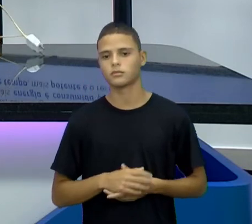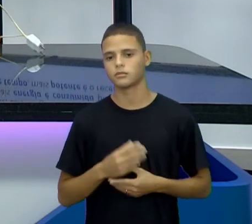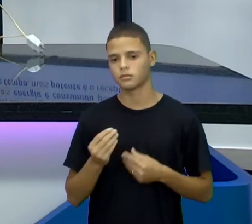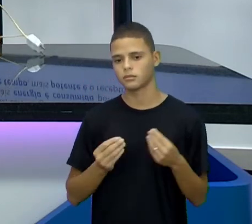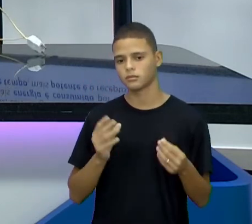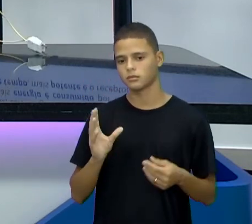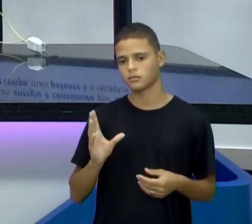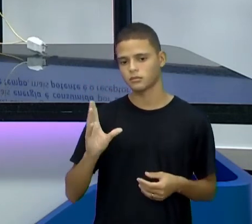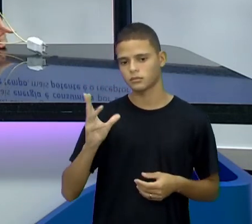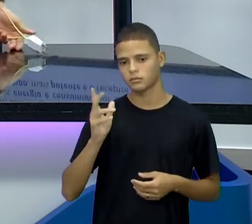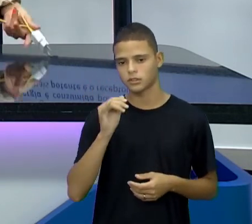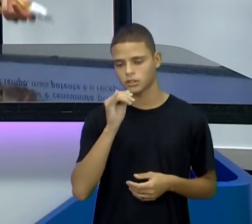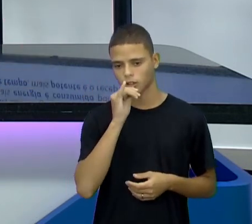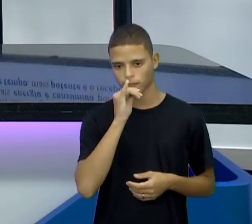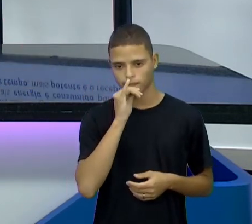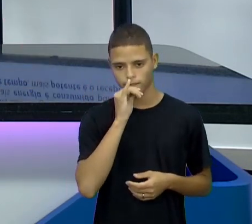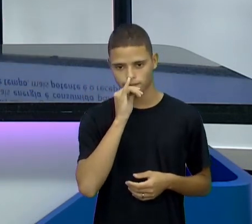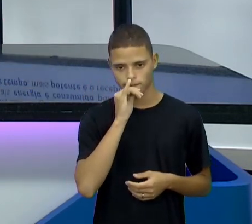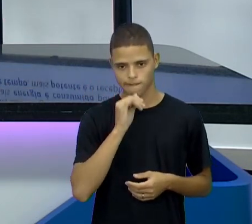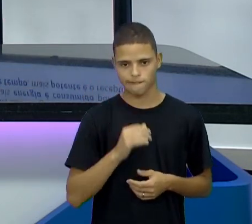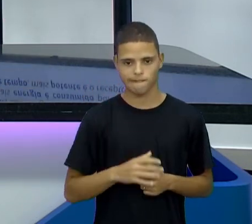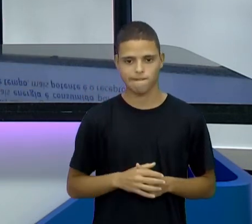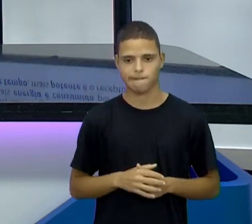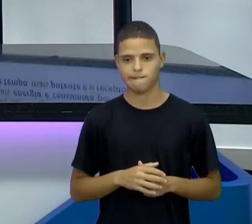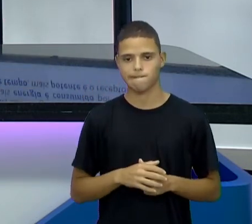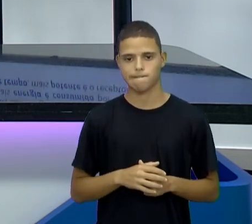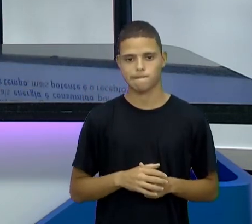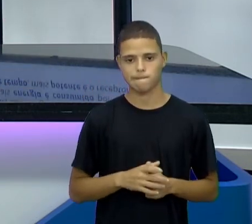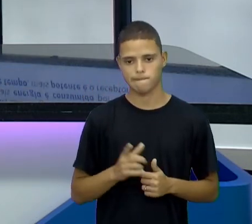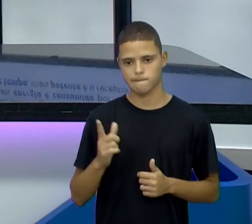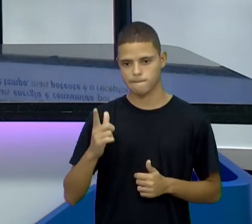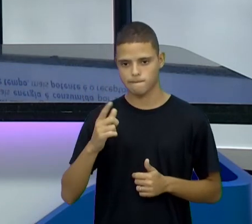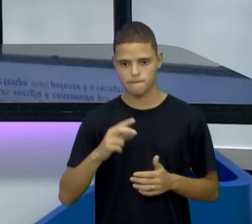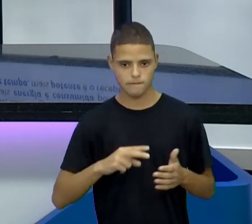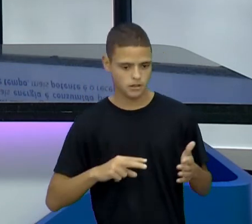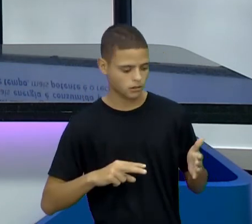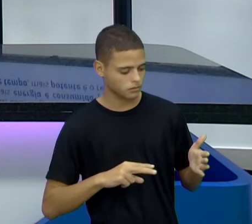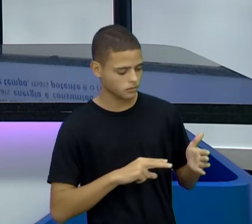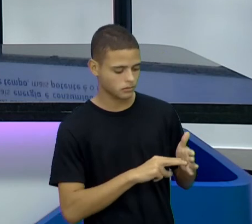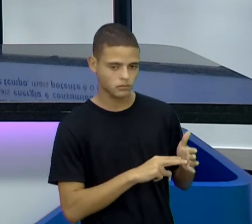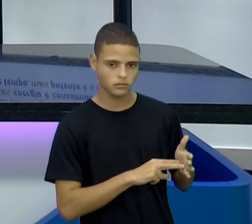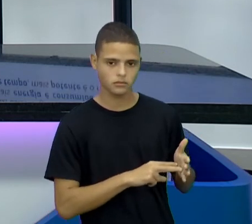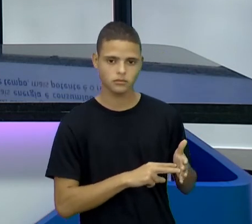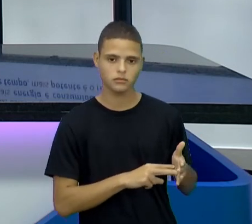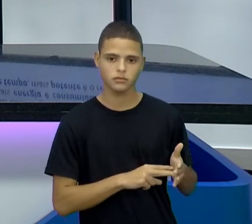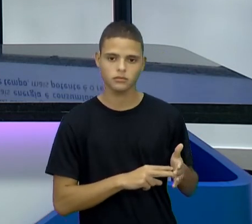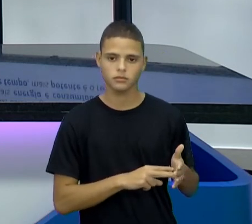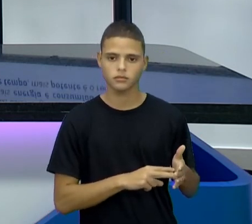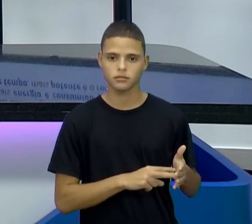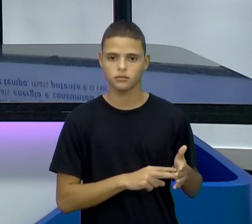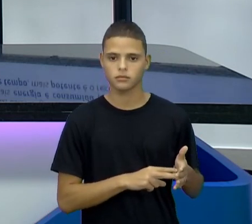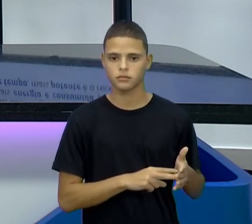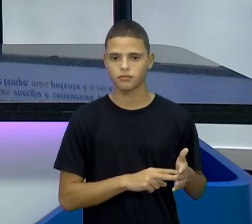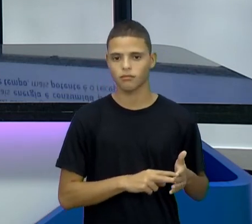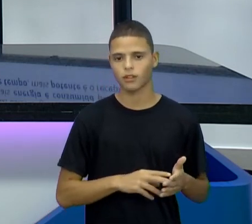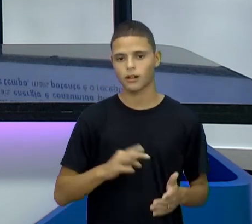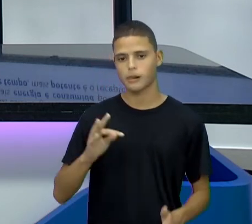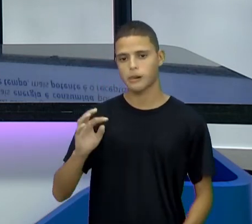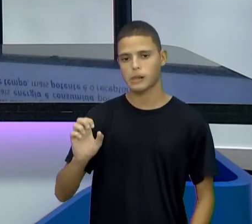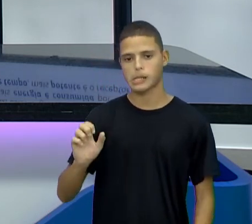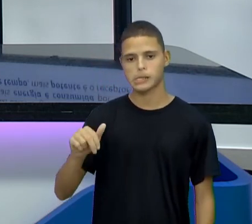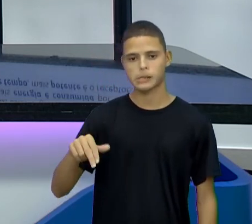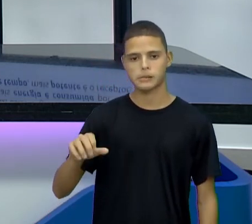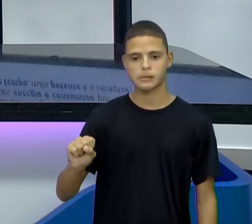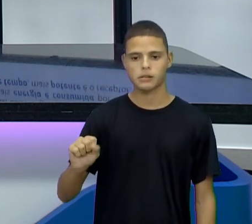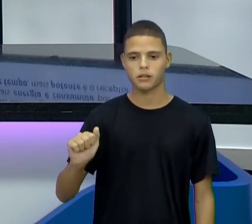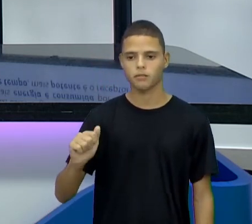esse circuito. Quando você liga essa tomada aqui lá na tensão, veja que chama tensão, né? A tensão